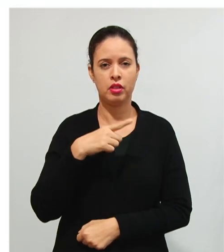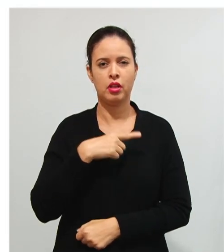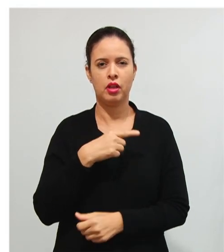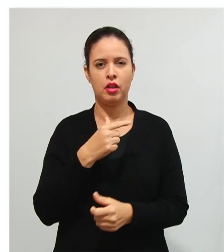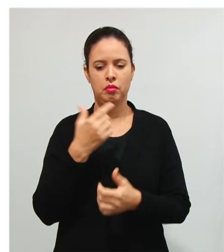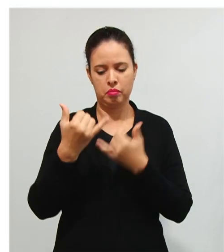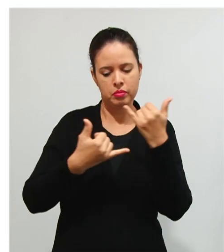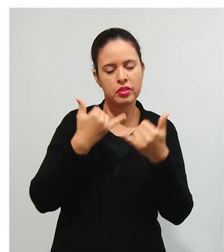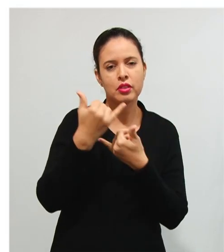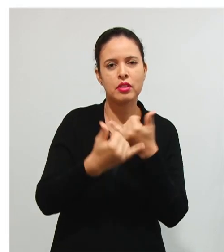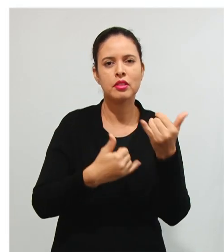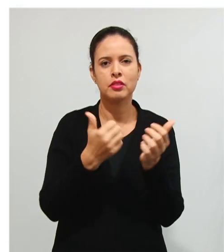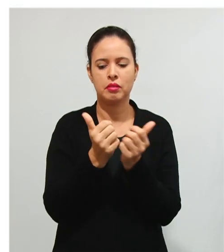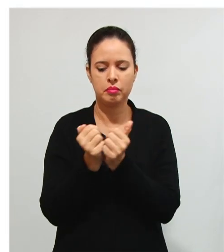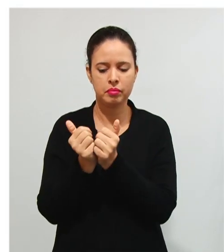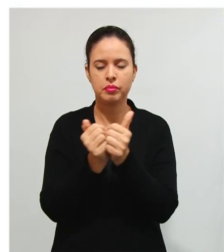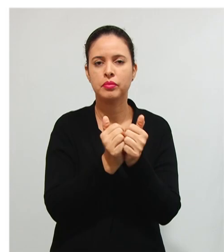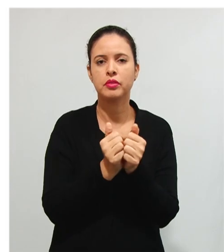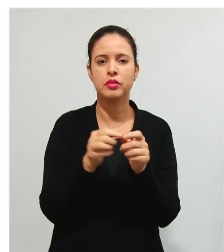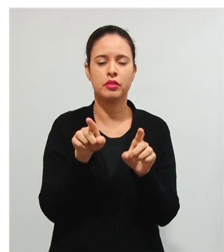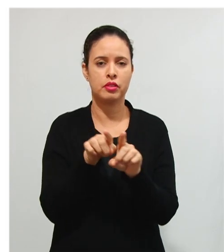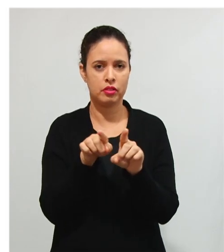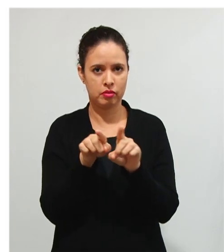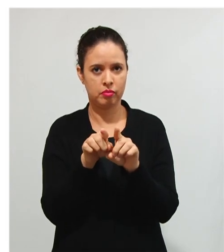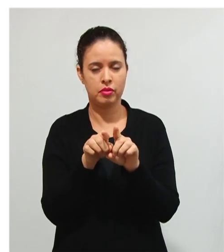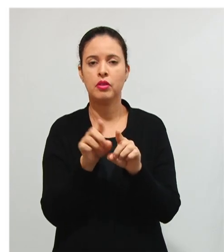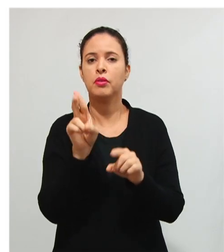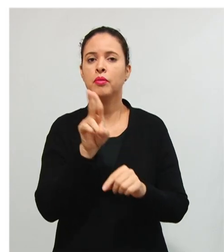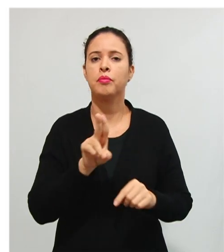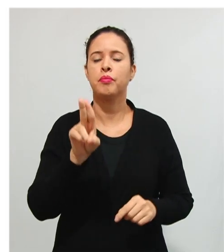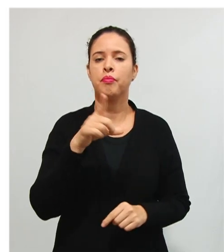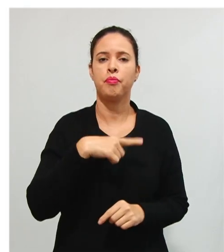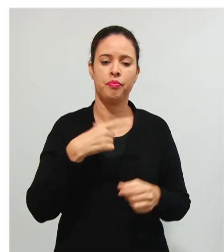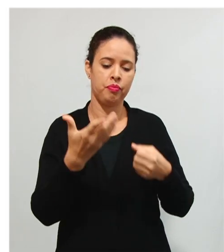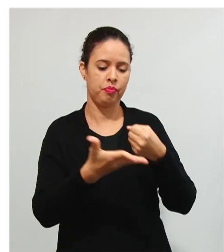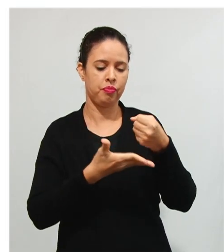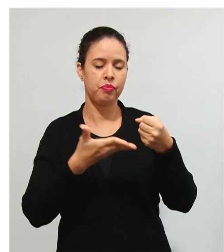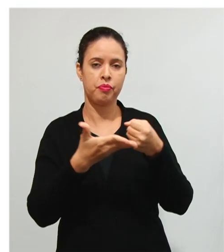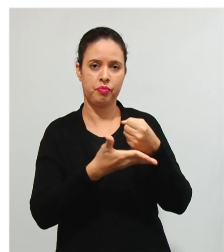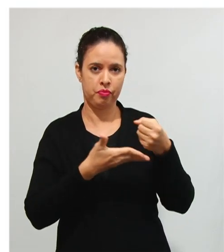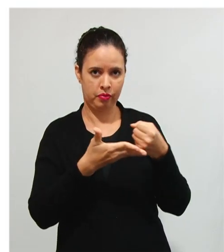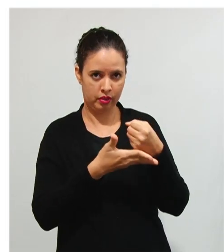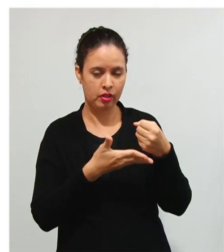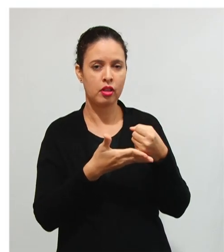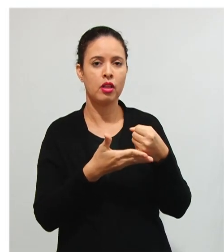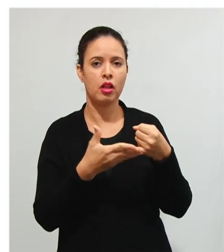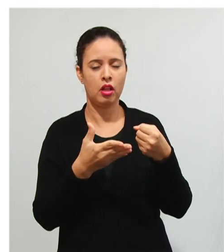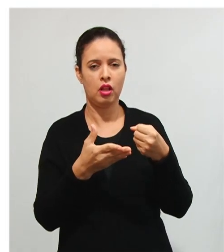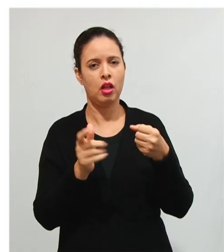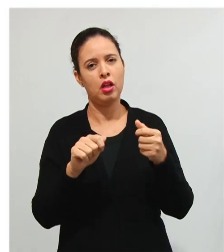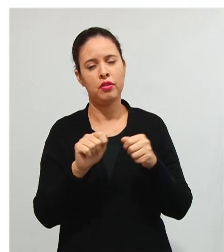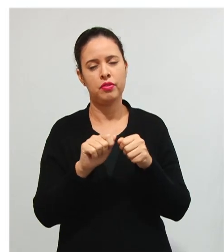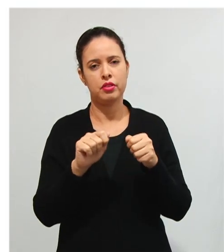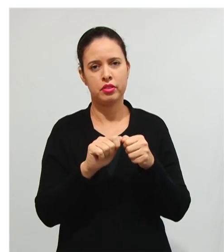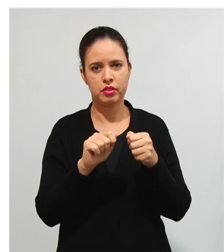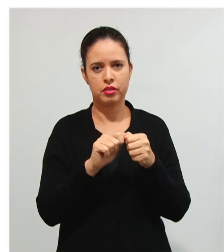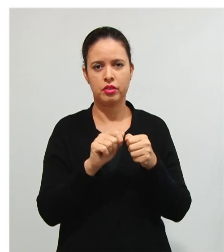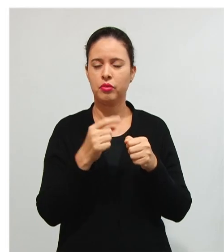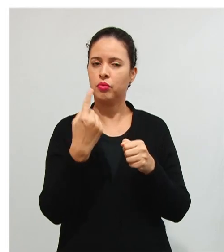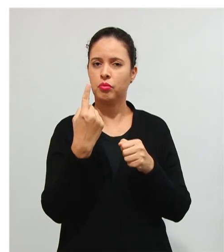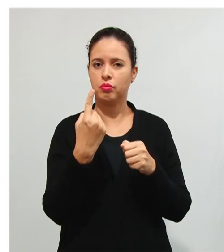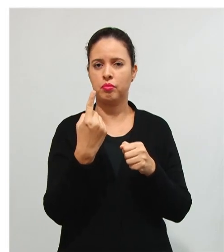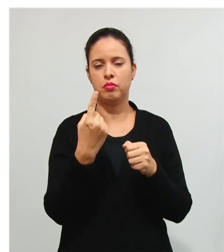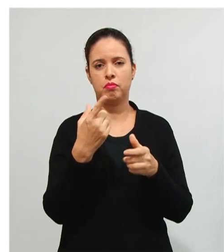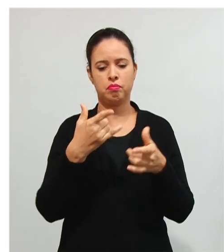e ainda utilizar uma plataforma que tem como base o Arduino para construir pelo menos uma automação